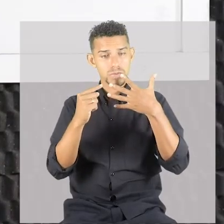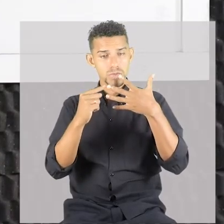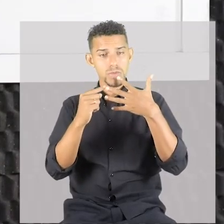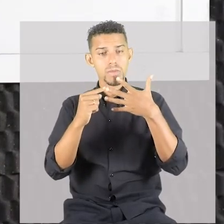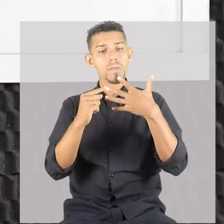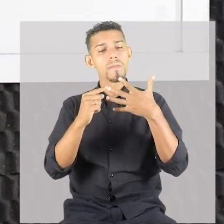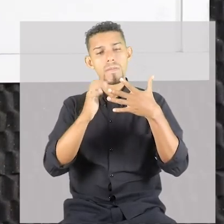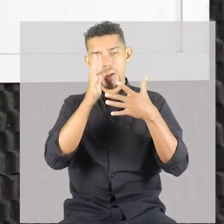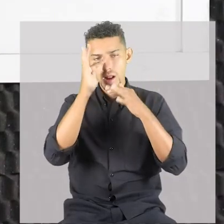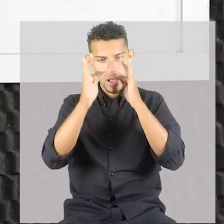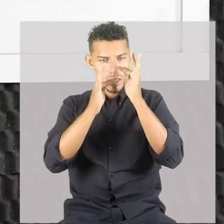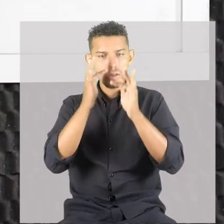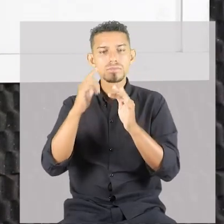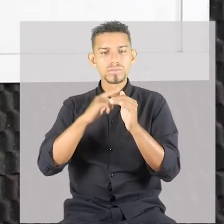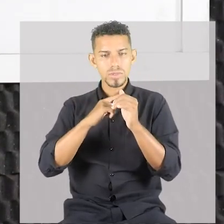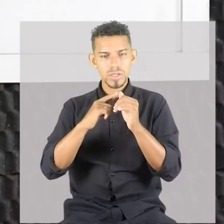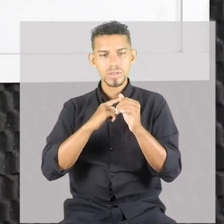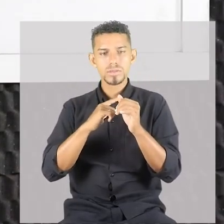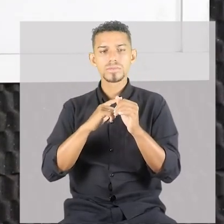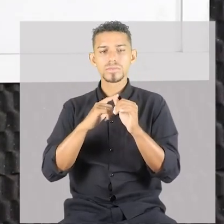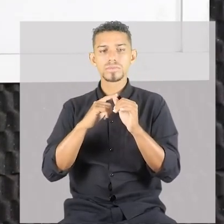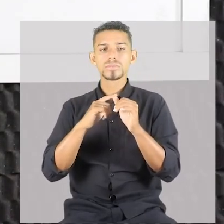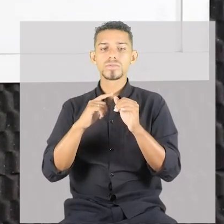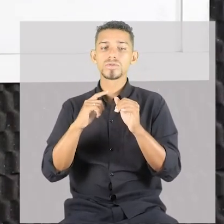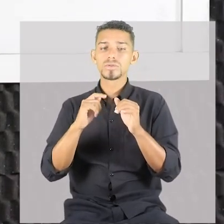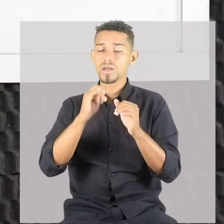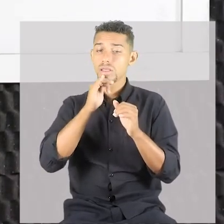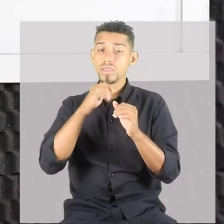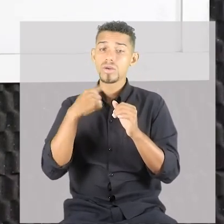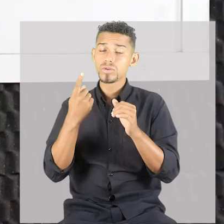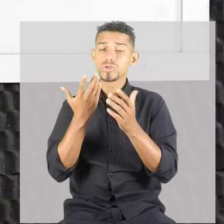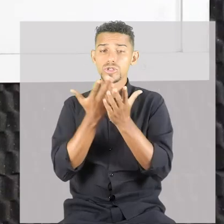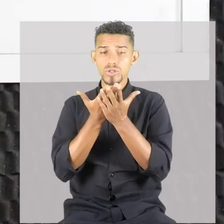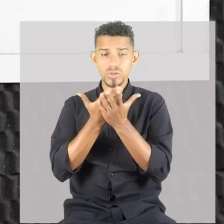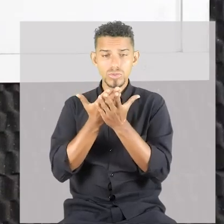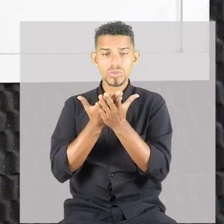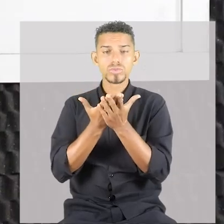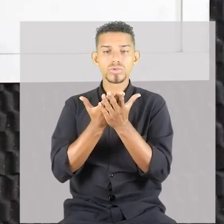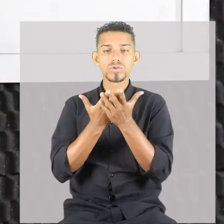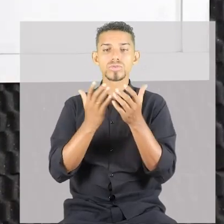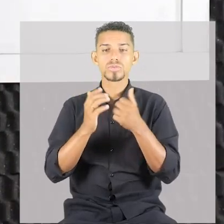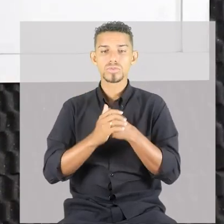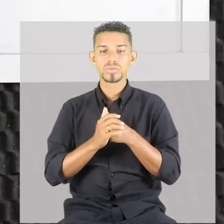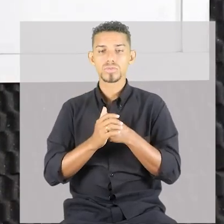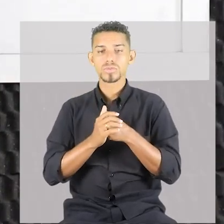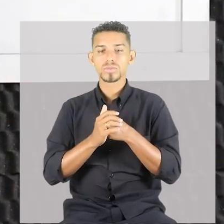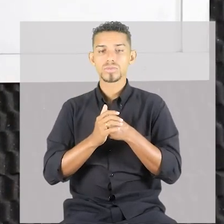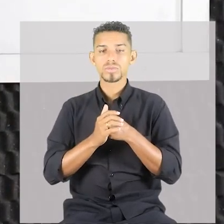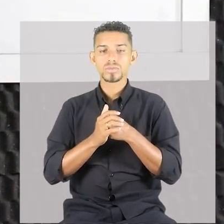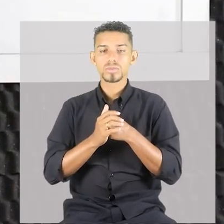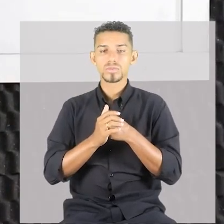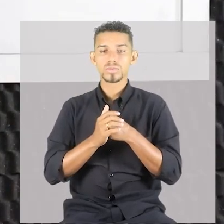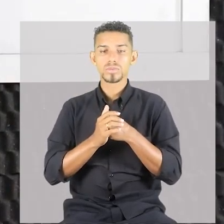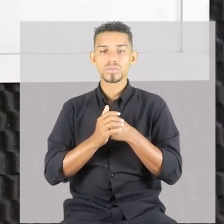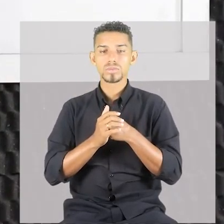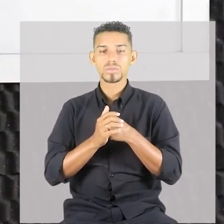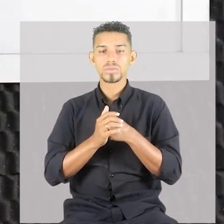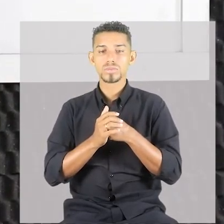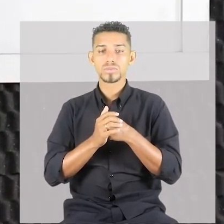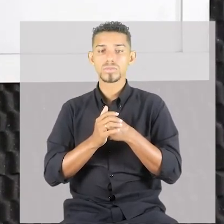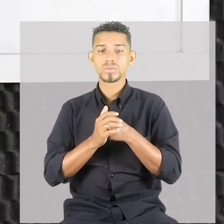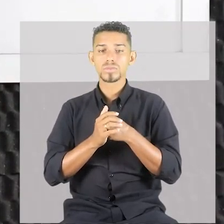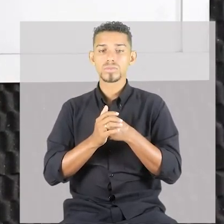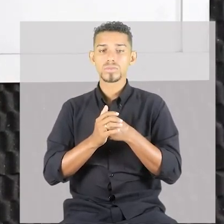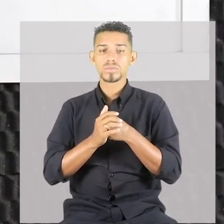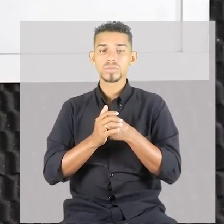né, plantas aí, as plantas têm os seus tecidos, que a gente também estuda, né, em um outro momento, tá? Todos os outros organismos, ó,